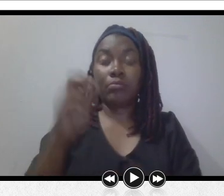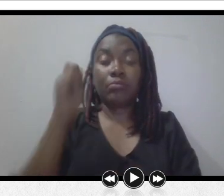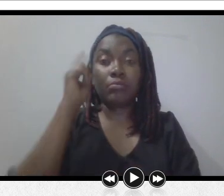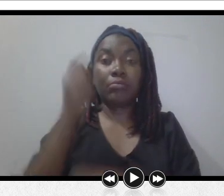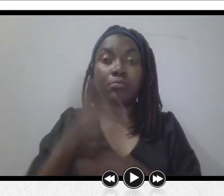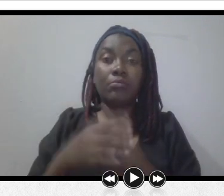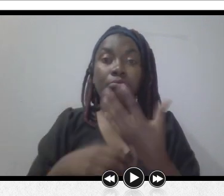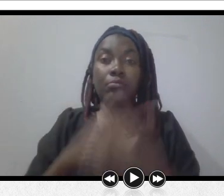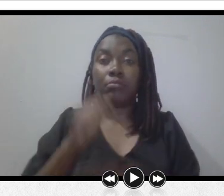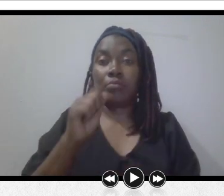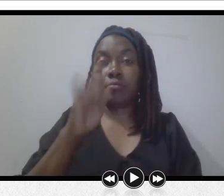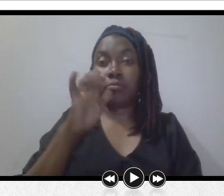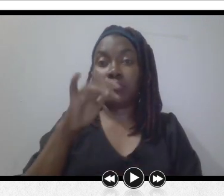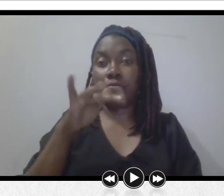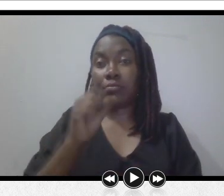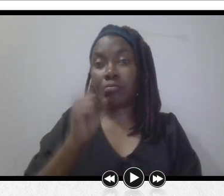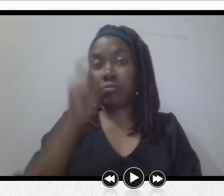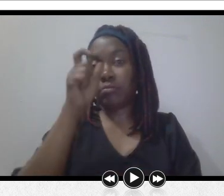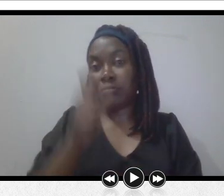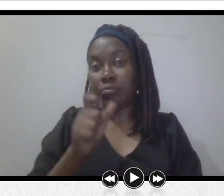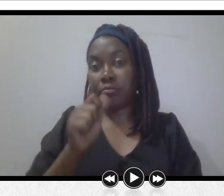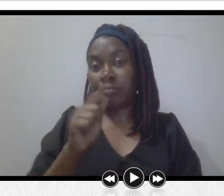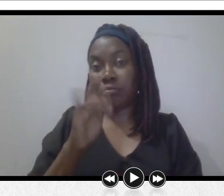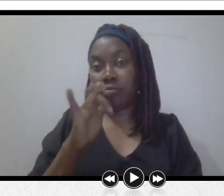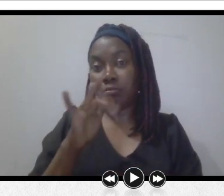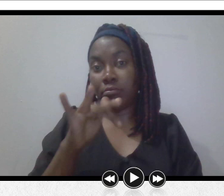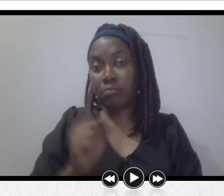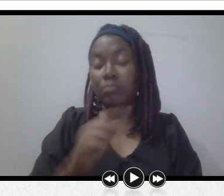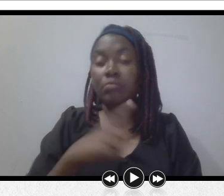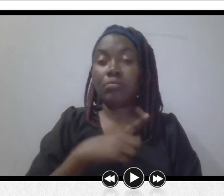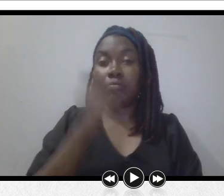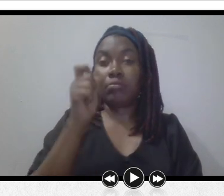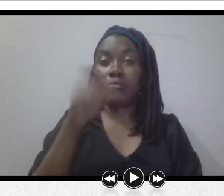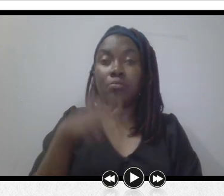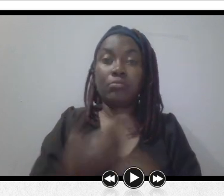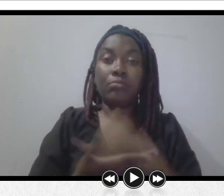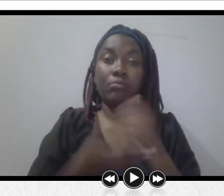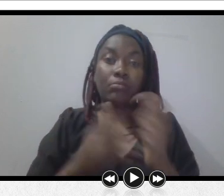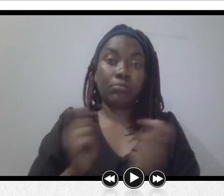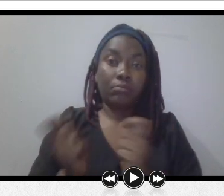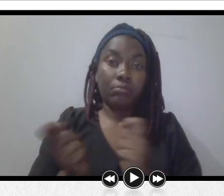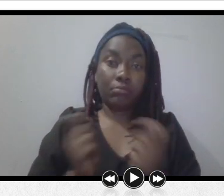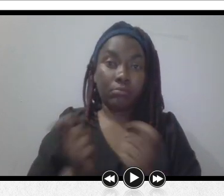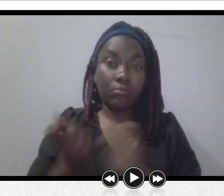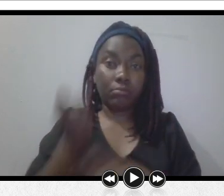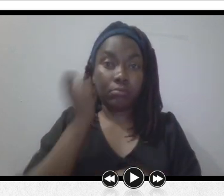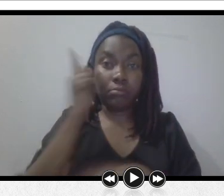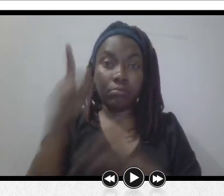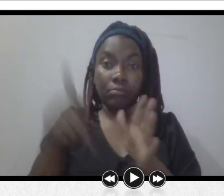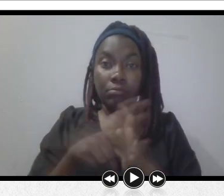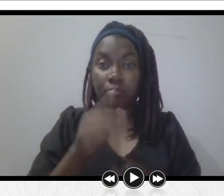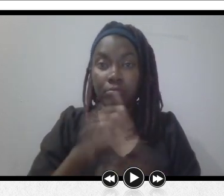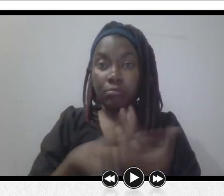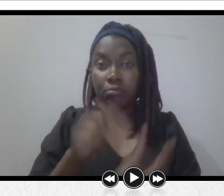da criação das agências, esse modelo de agencificação, tem um modelo basicamente econômico. Essa ideia de criação